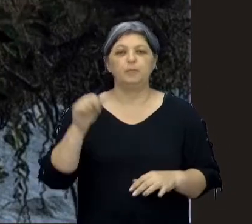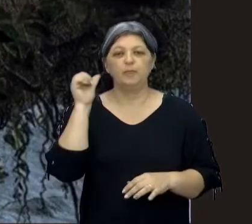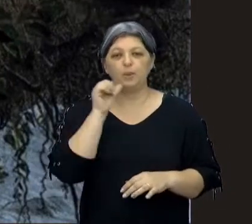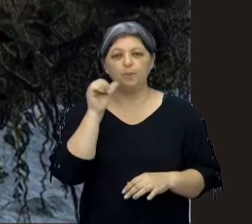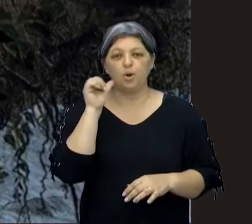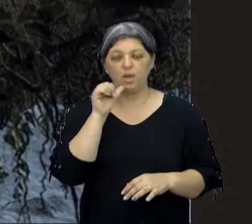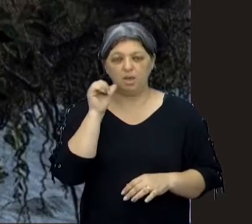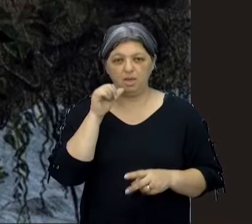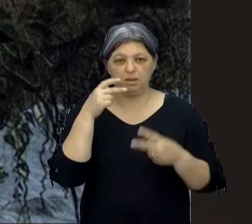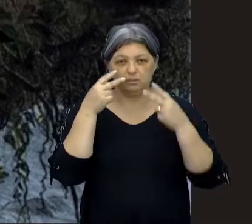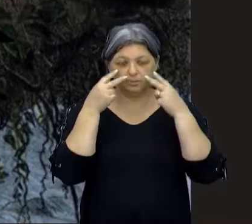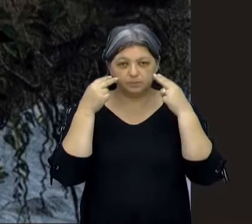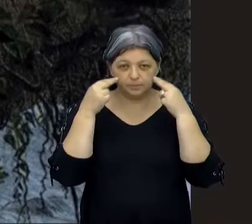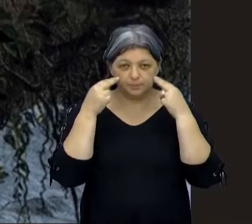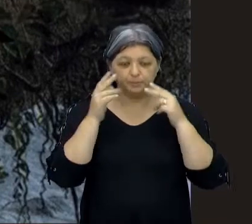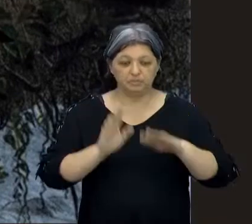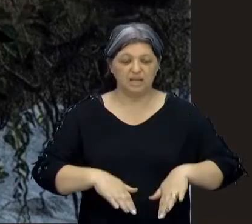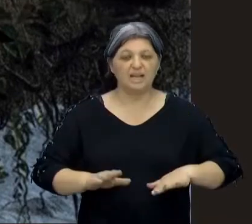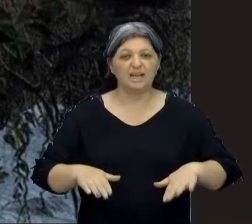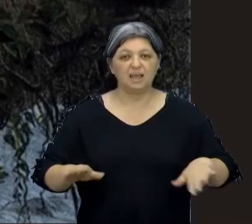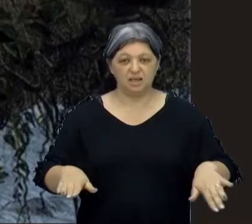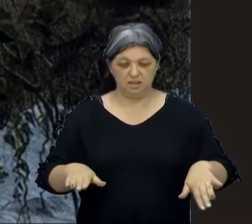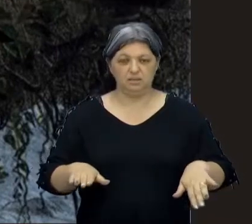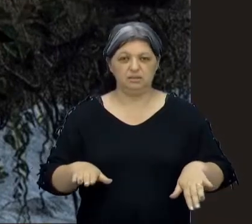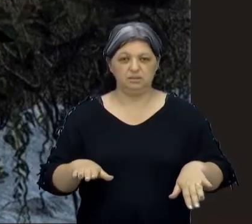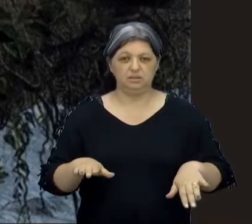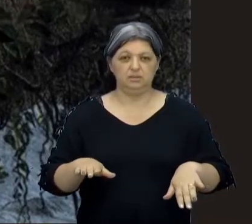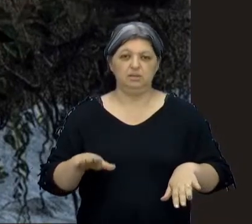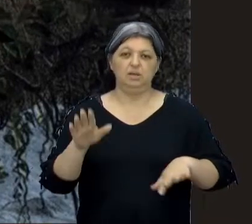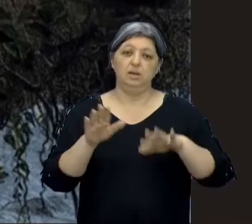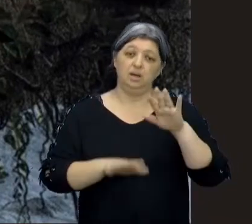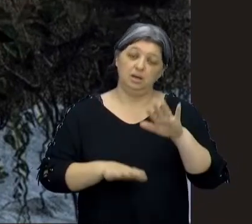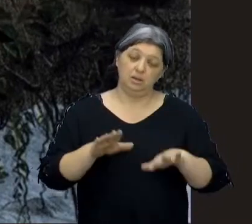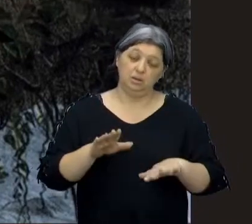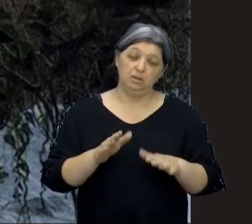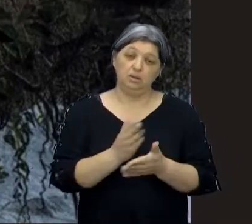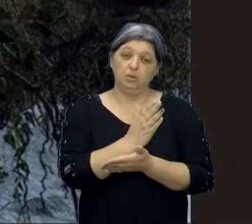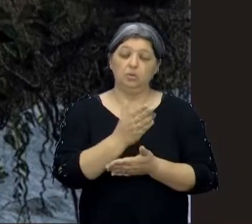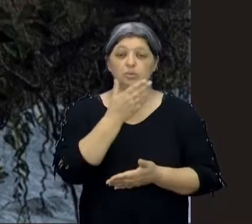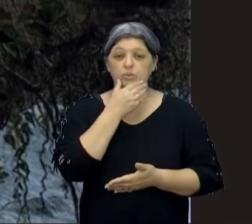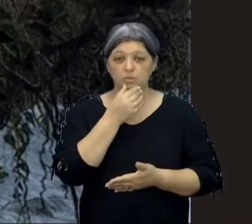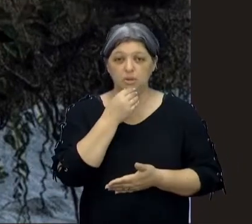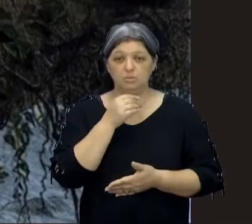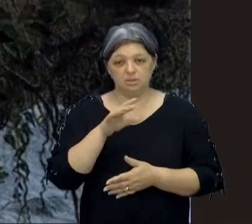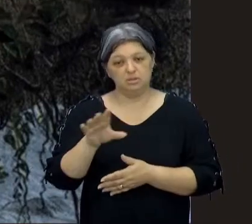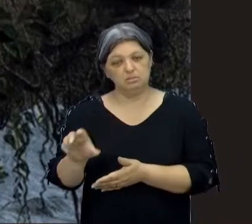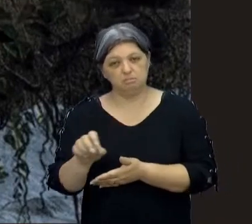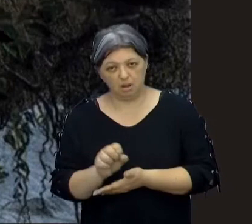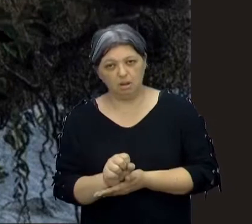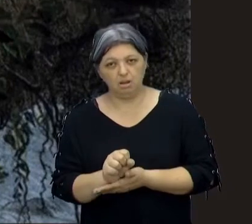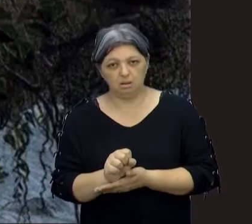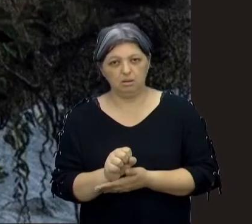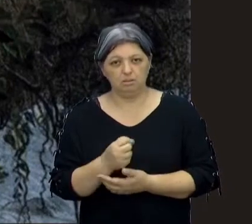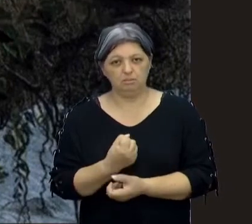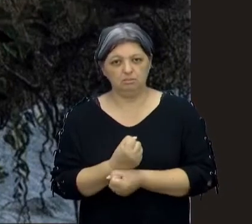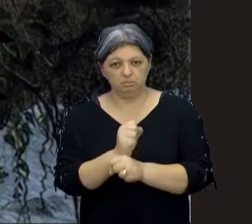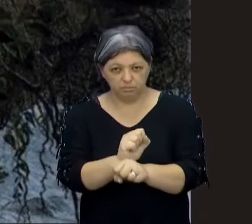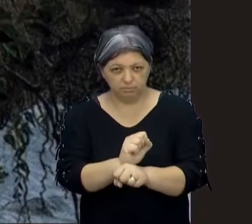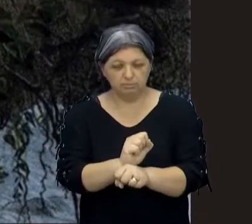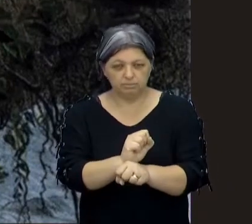indígenas né As crianças e às vezes alguns dos homens eles acabavam pegando né a força